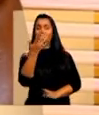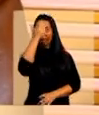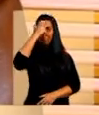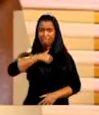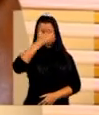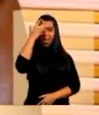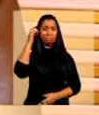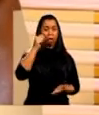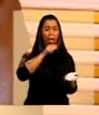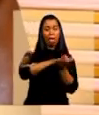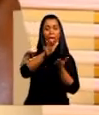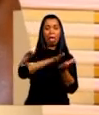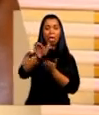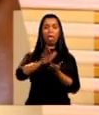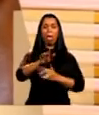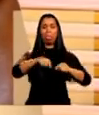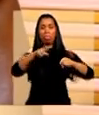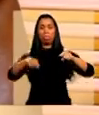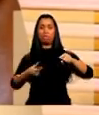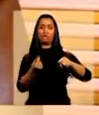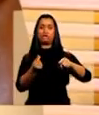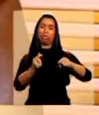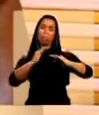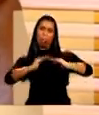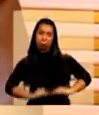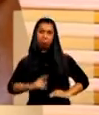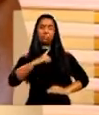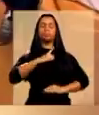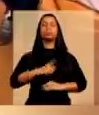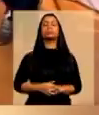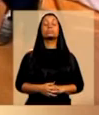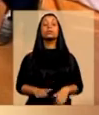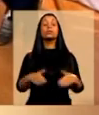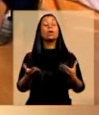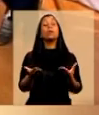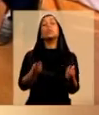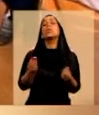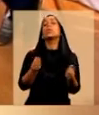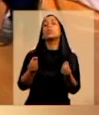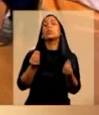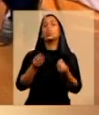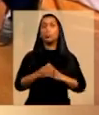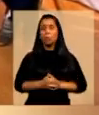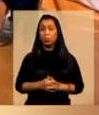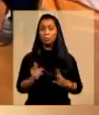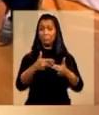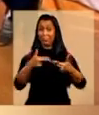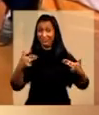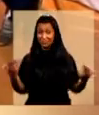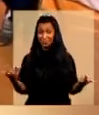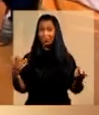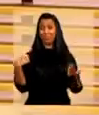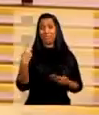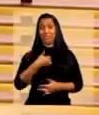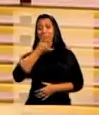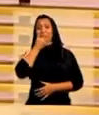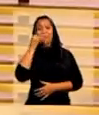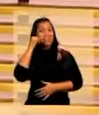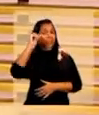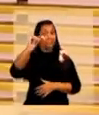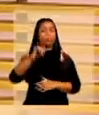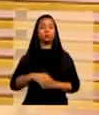que o consumo, né, e esse desequilíbrio das finanças aumenta muito. Leonardo, e como que a gente foge dessas armadilhas?